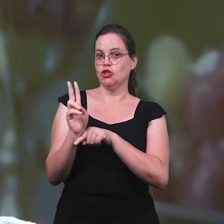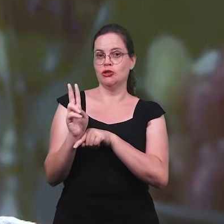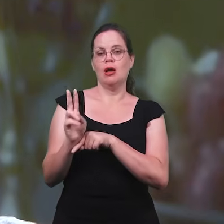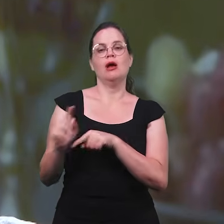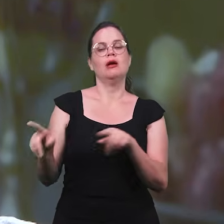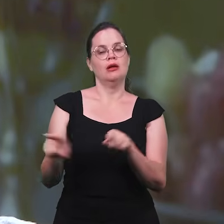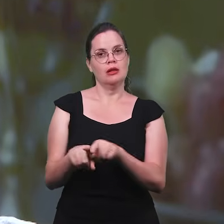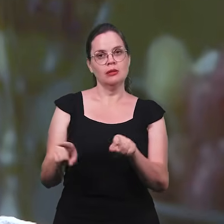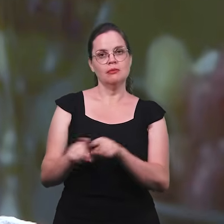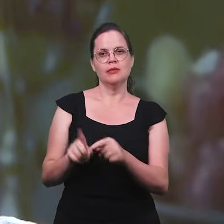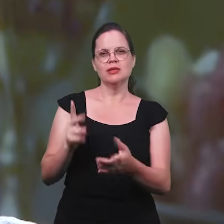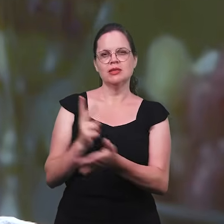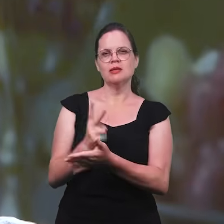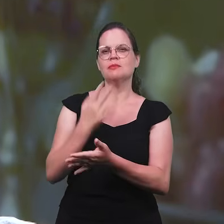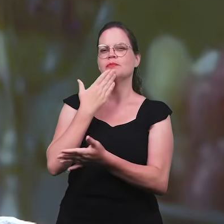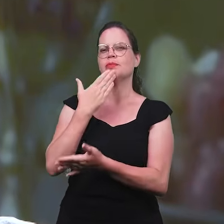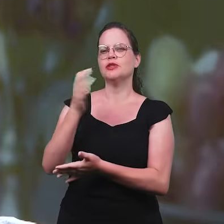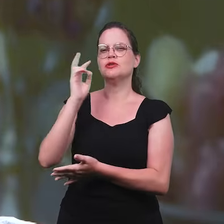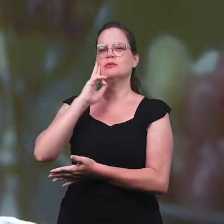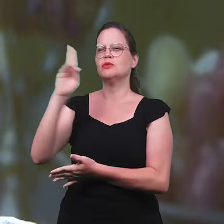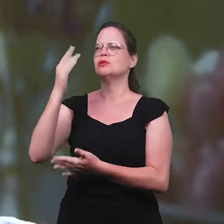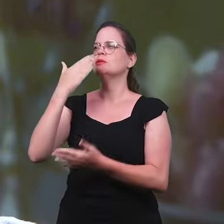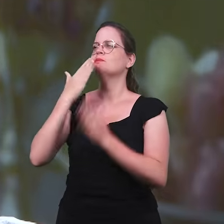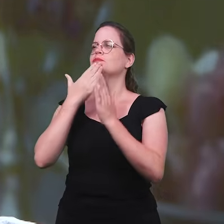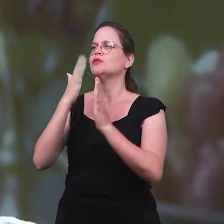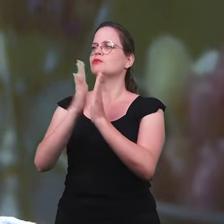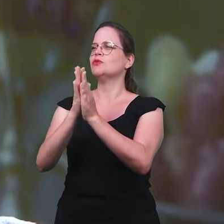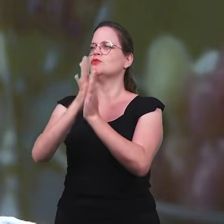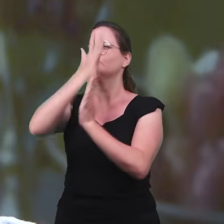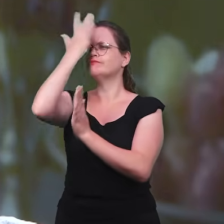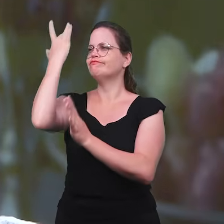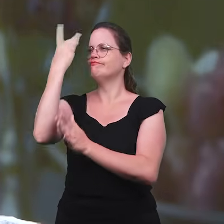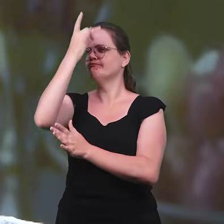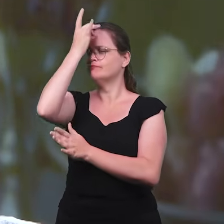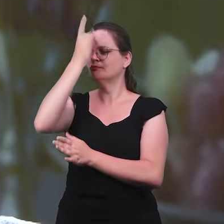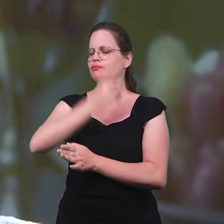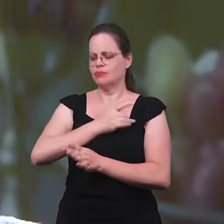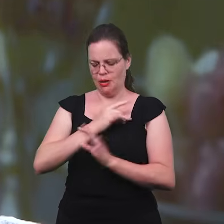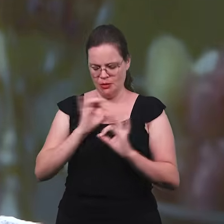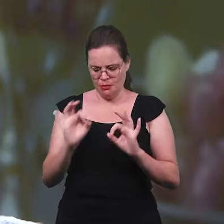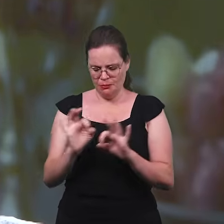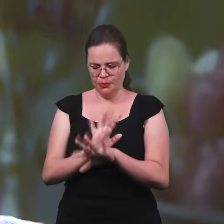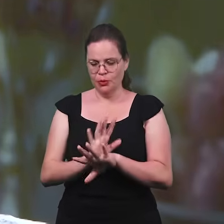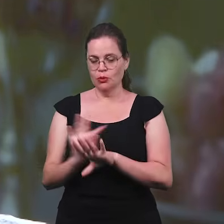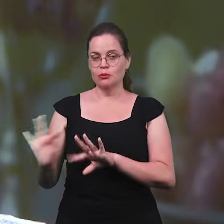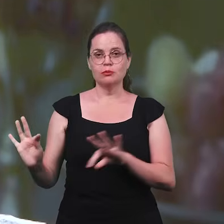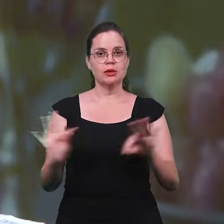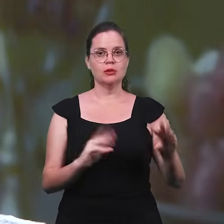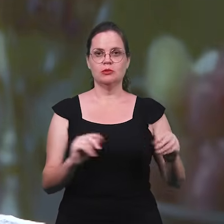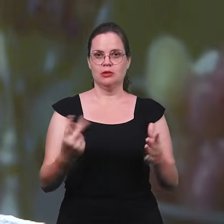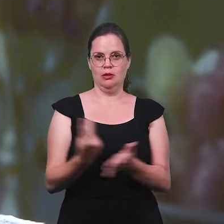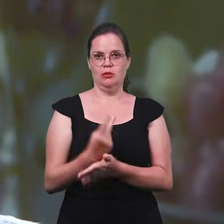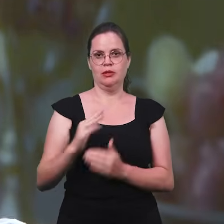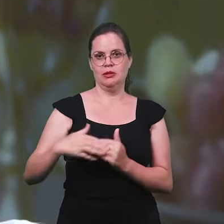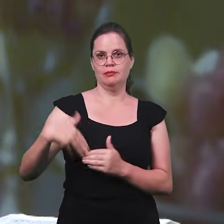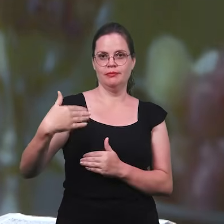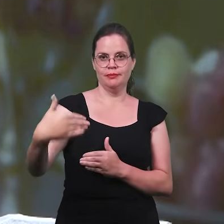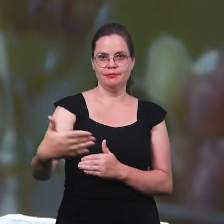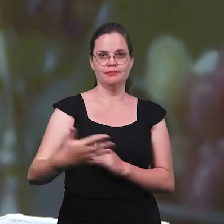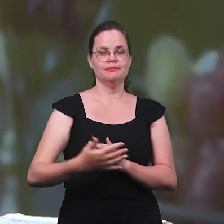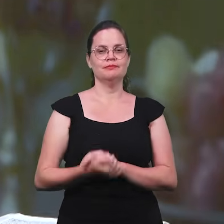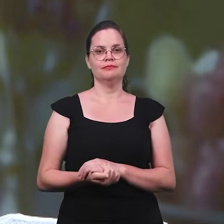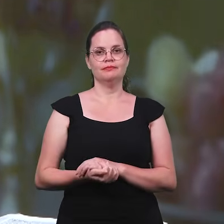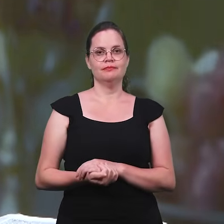buscando do Senhor sermos sempre cheios do Espírito Santo para estarmos preparados para toda boa obra.